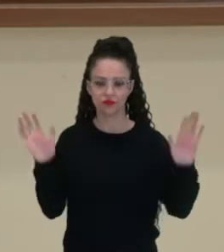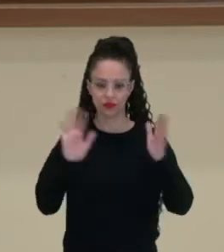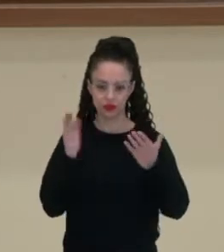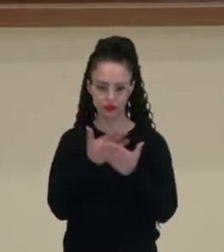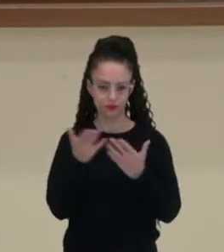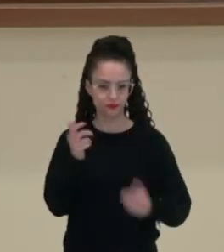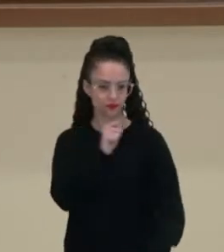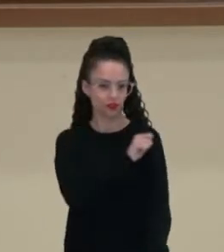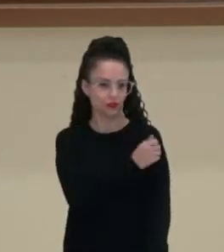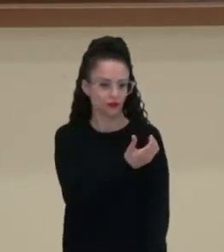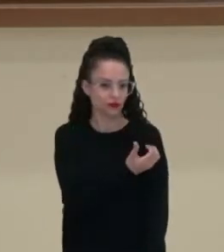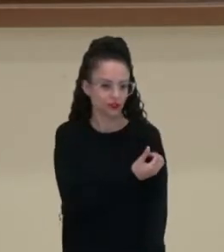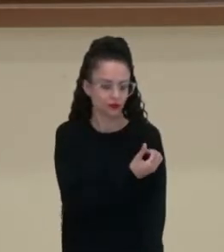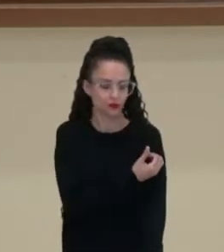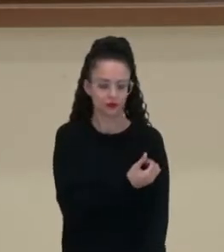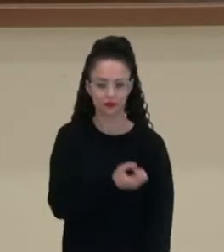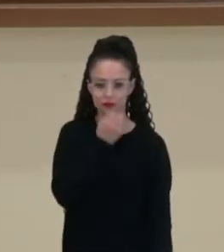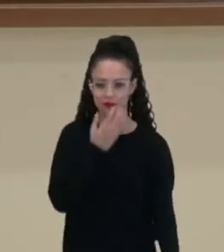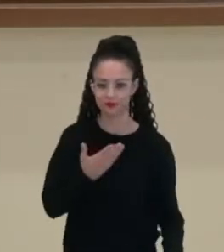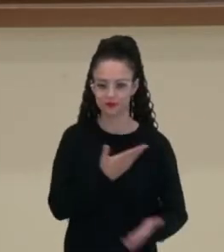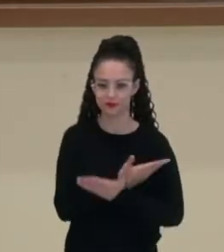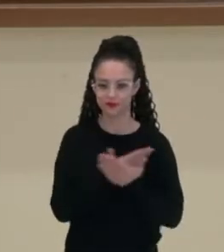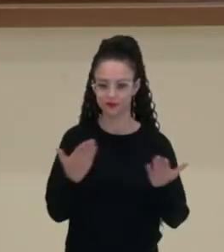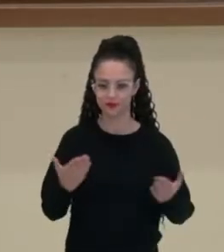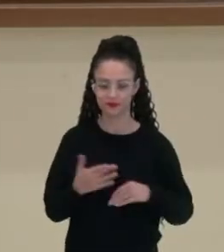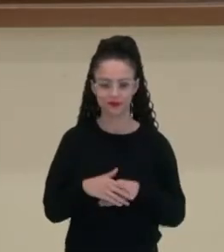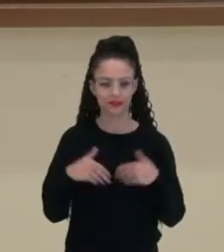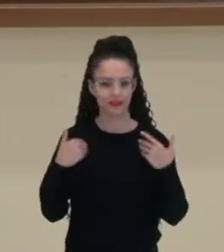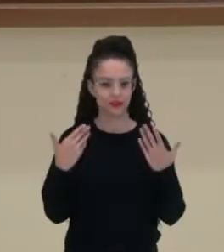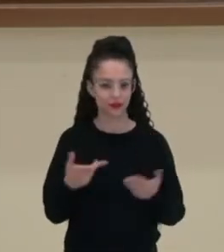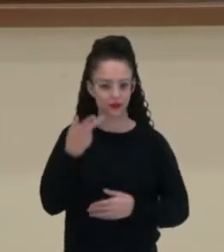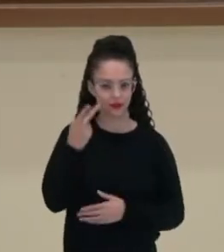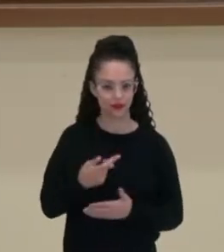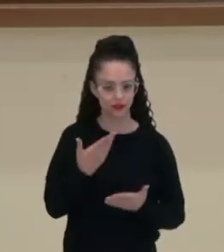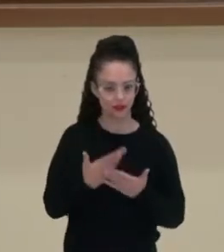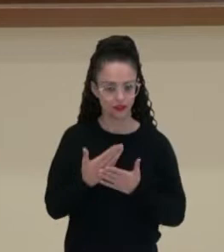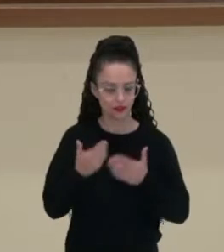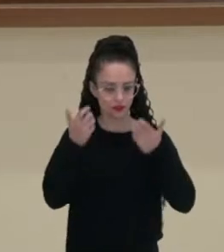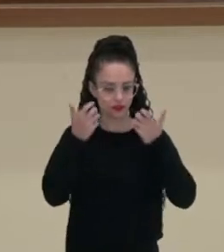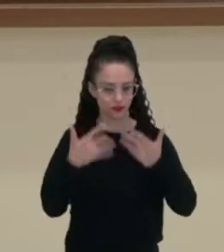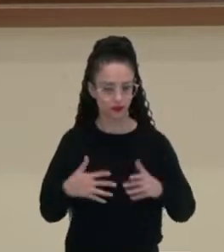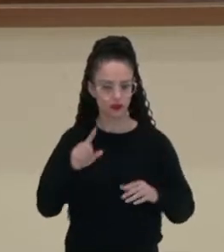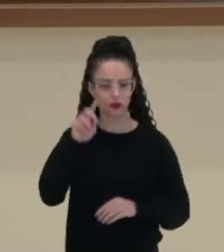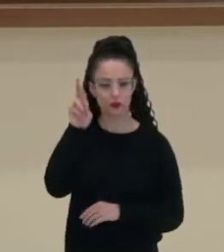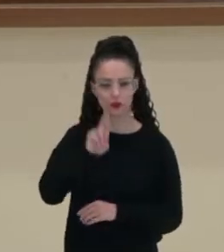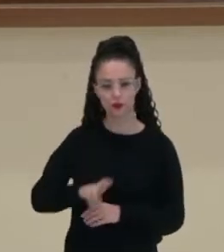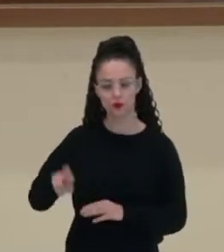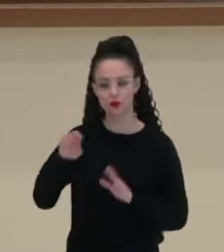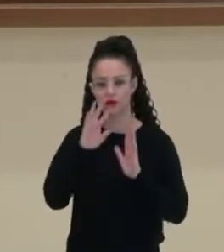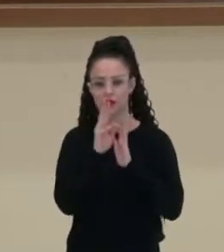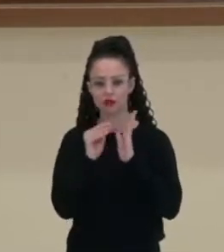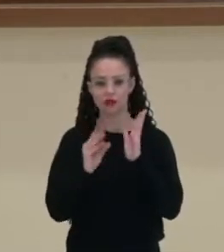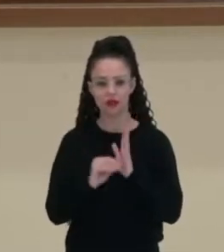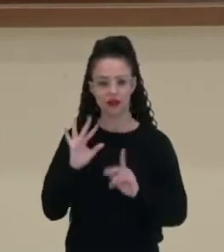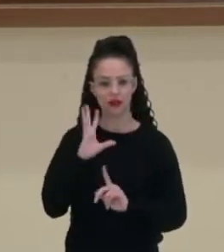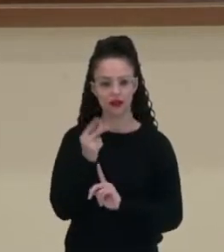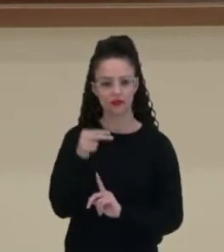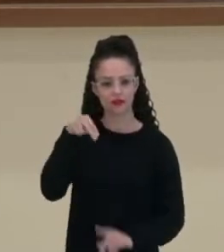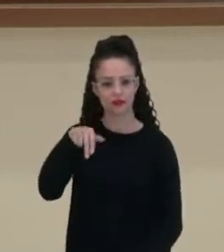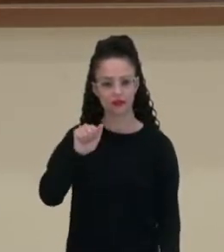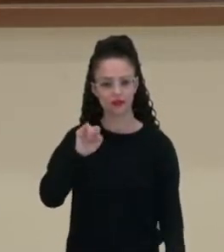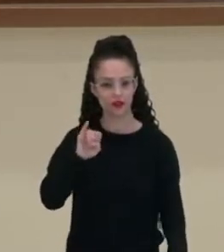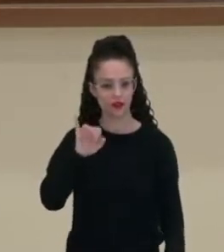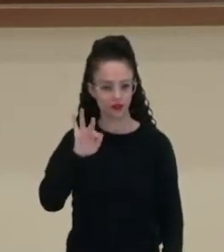Olá, estudantes do 6º ano, tudo bem com vocês? Então, nessa aula nós vamos fazer retomada de conteúdos da arte